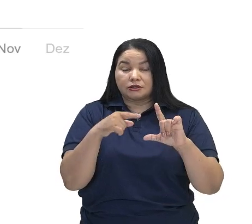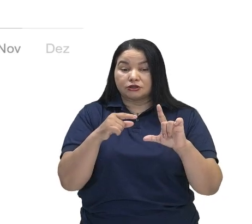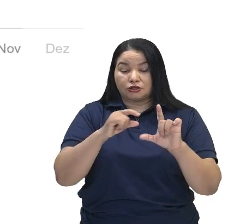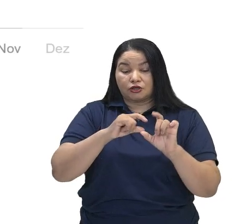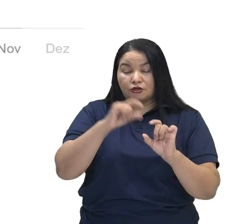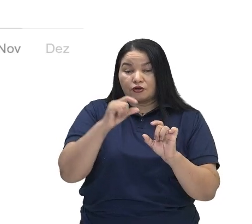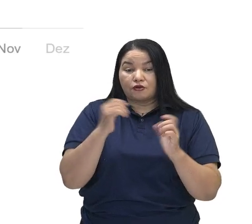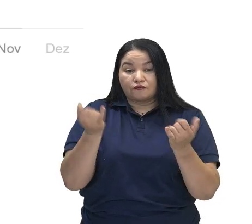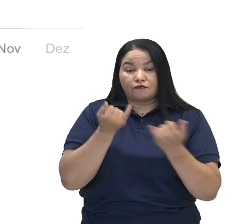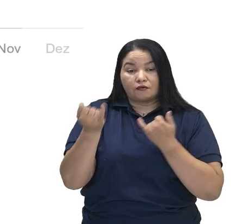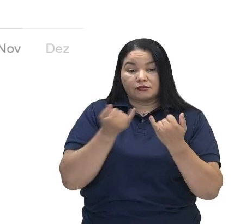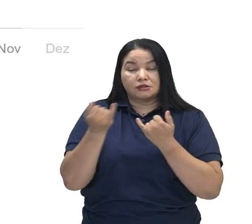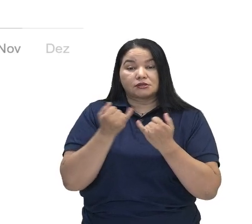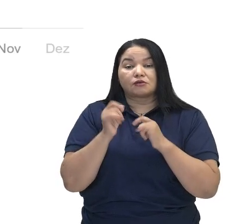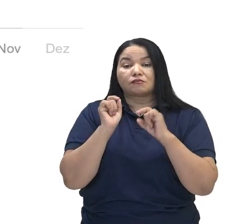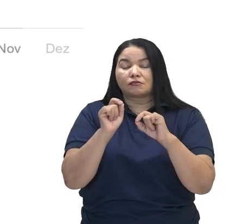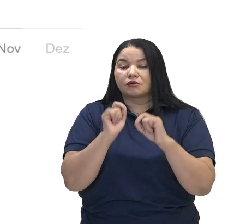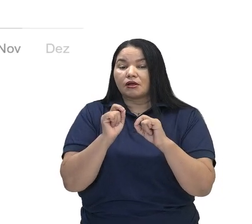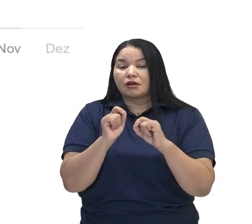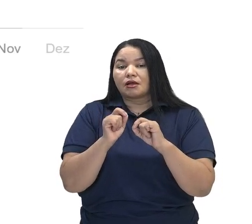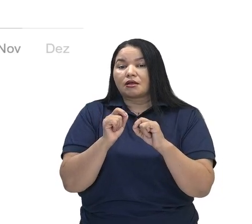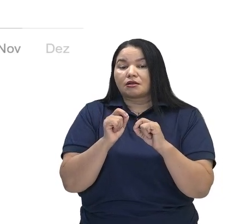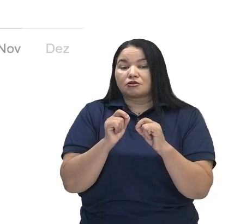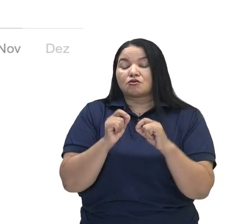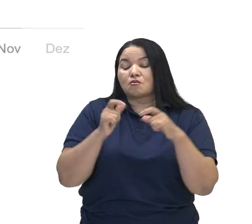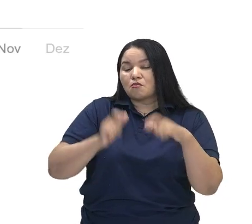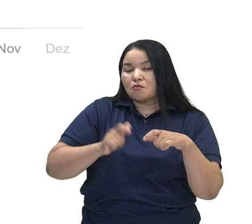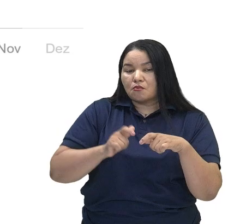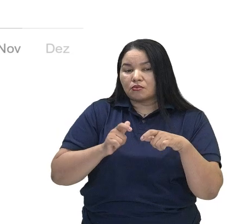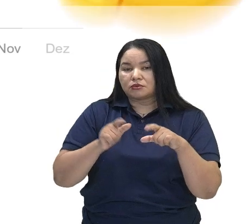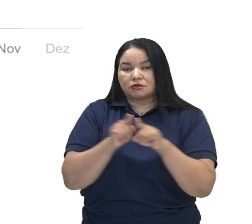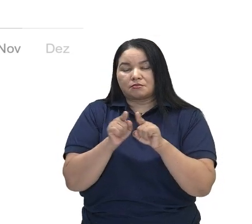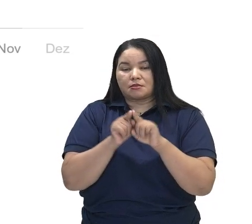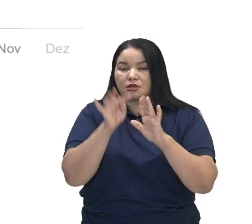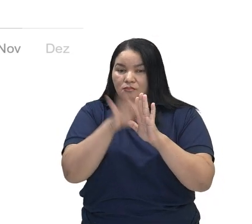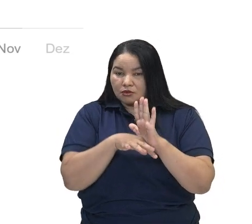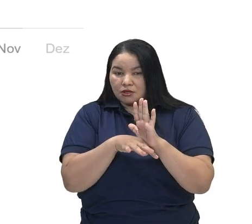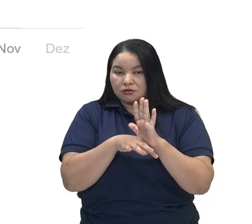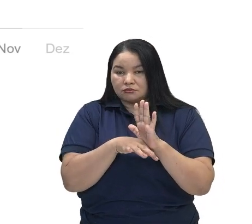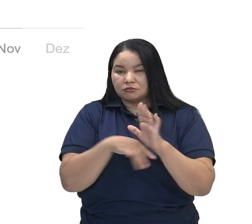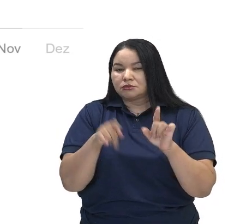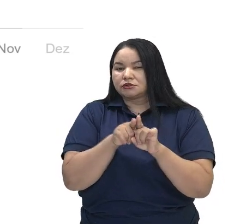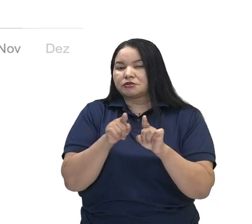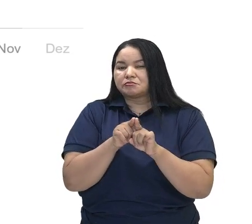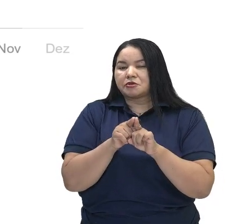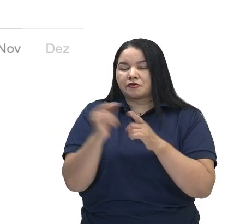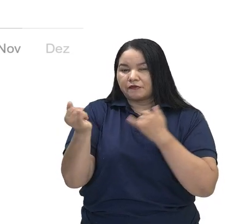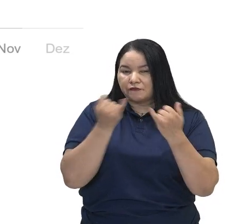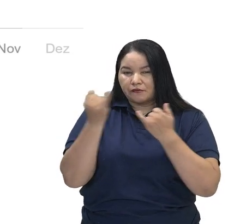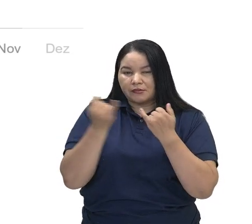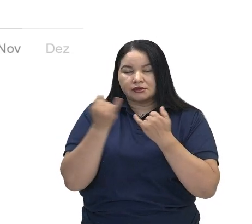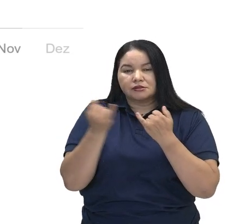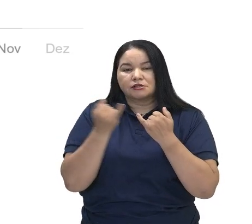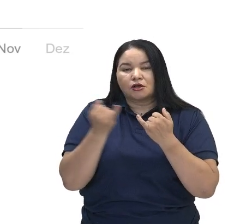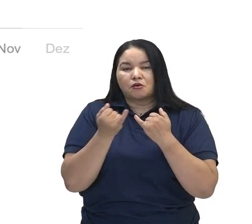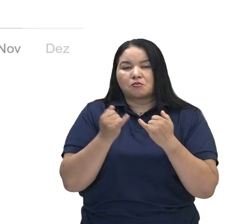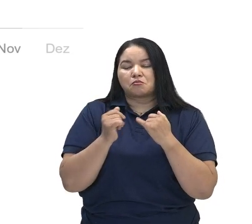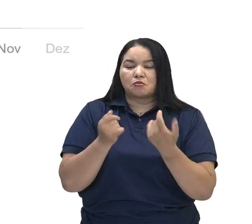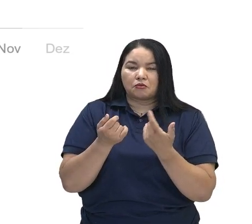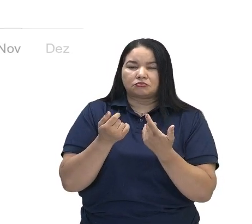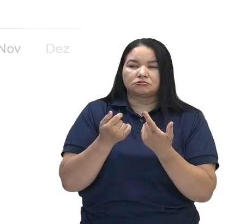gráfico, na figura ou no texto que acompanha? As informações foram obtidas de uma fonte